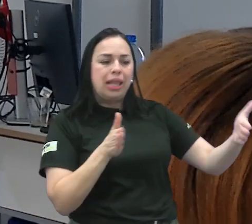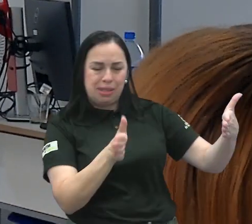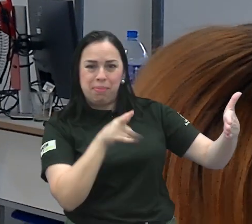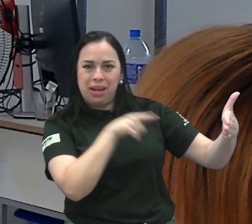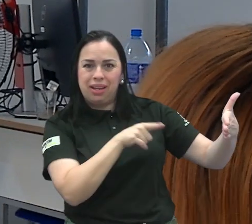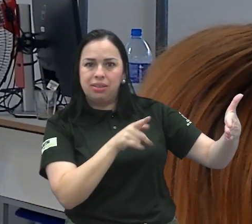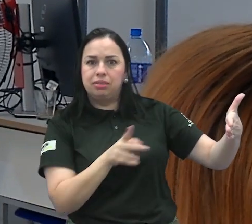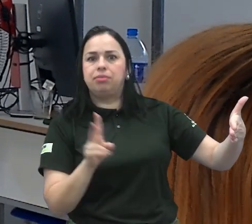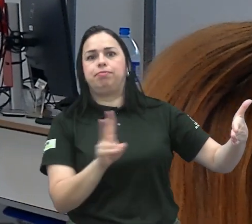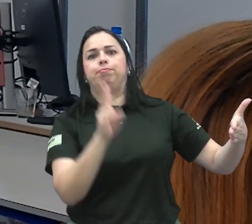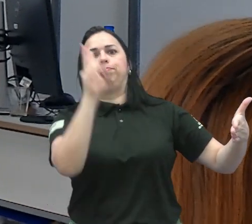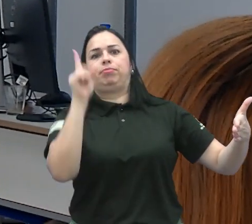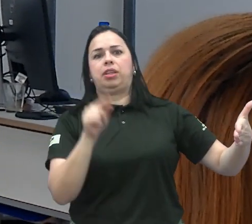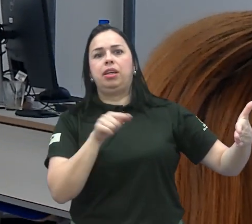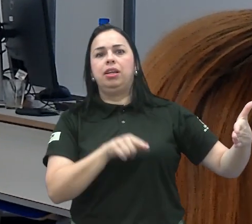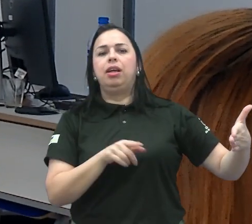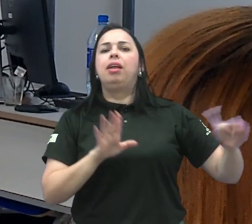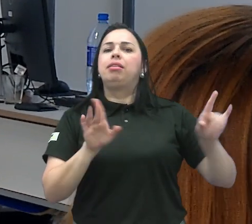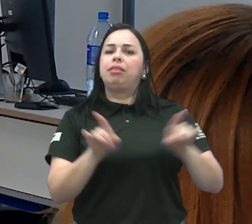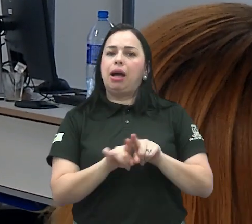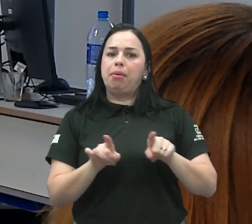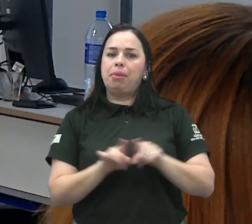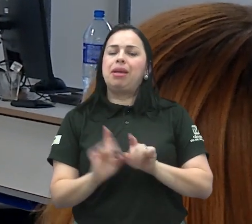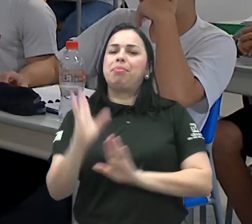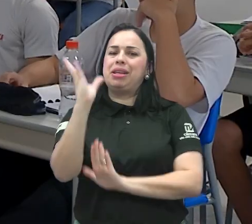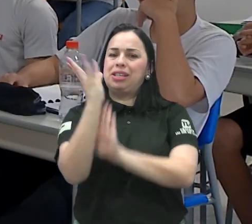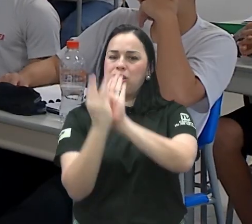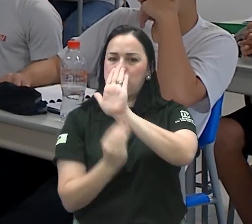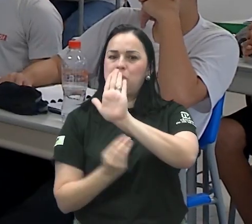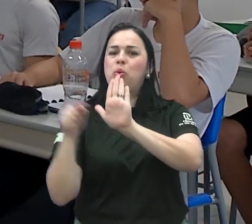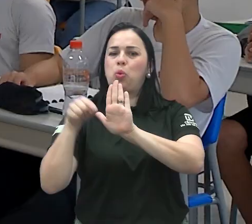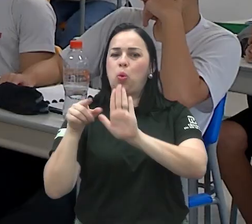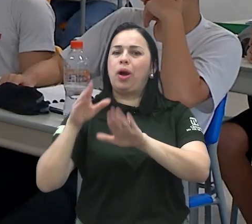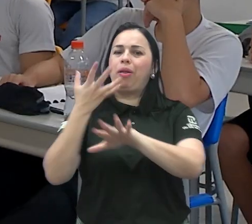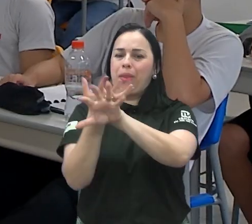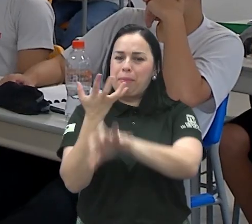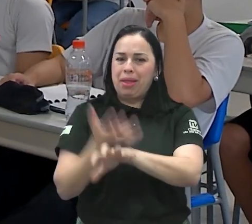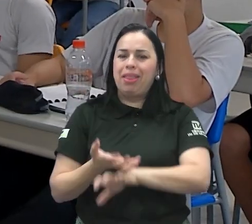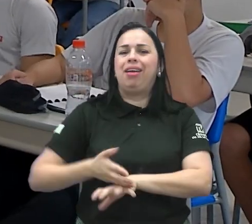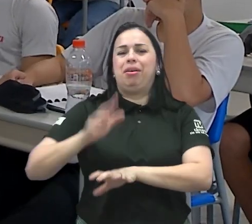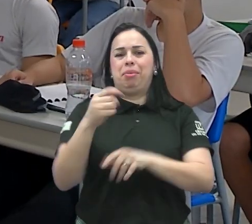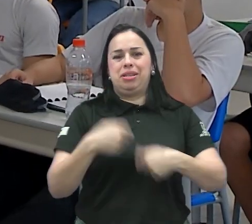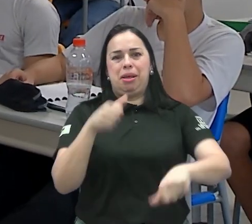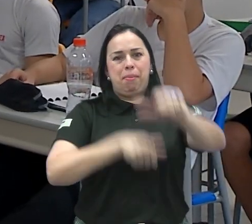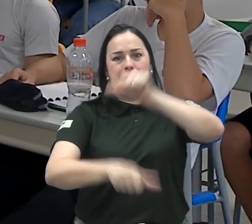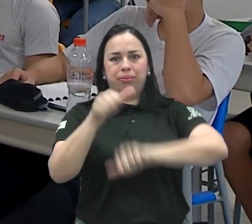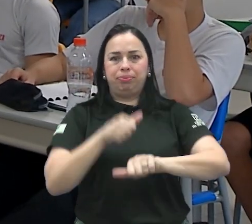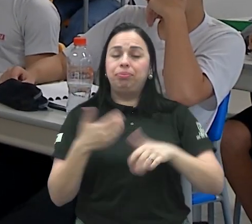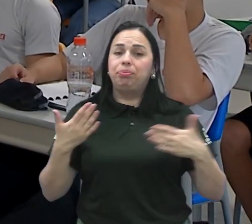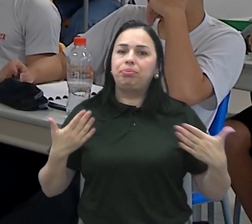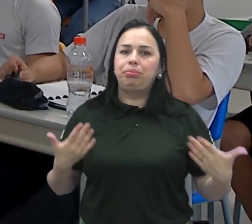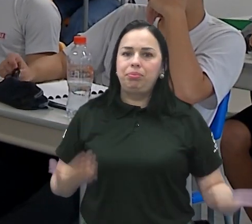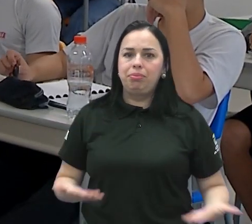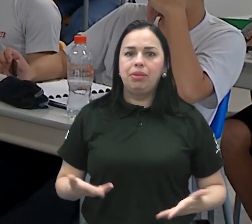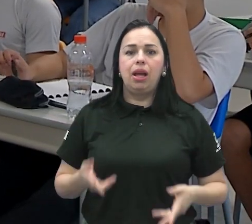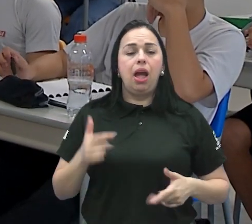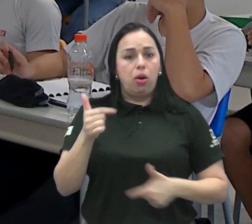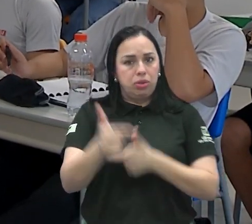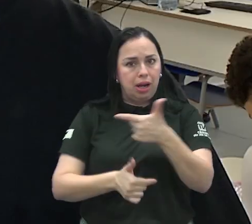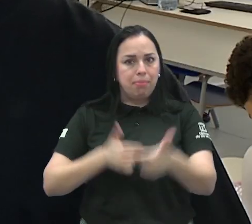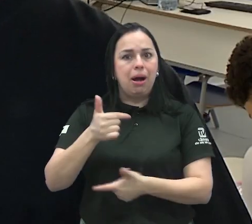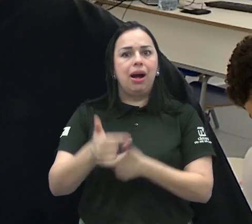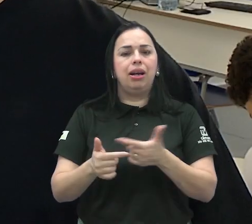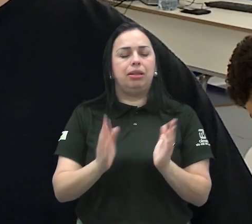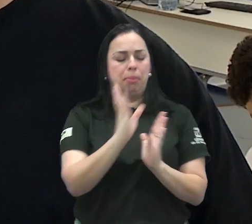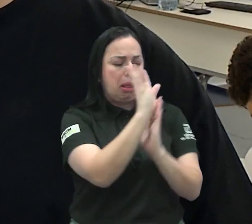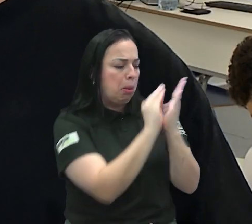trabalhar o pensamento decolonial envolve um projeto maior que esbarra na revisão do currículo pedagógico das escolas brasileiras.